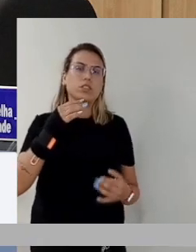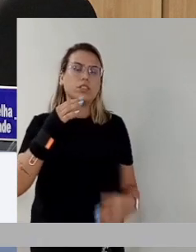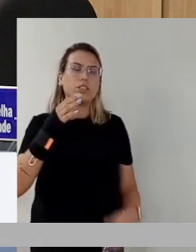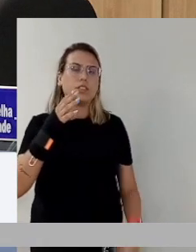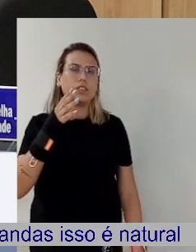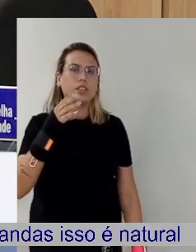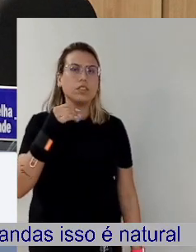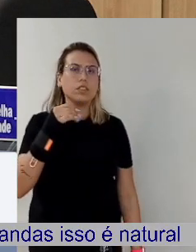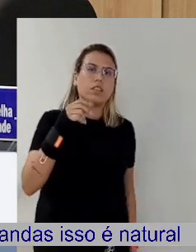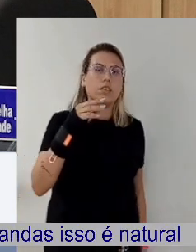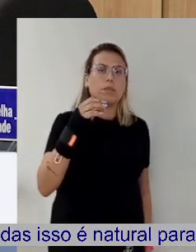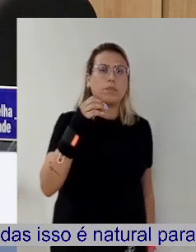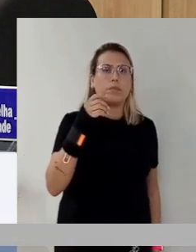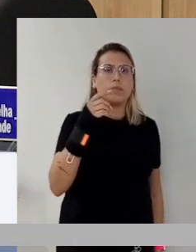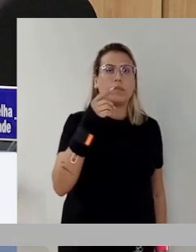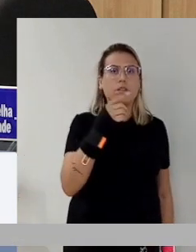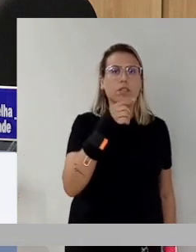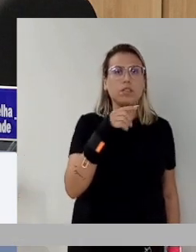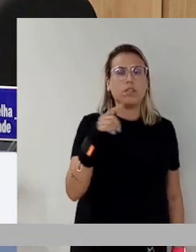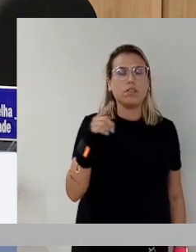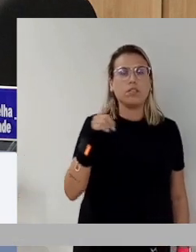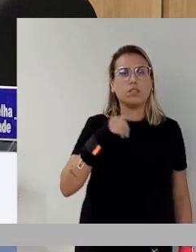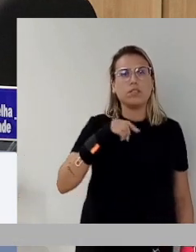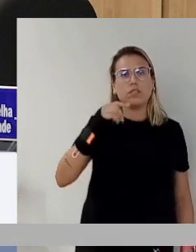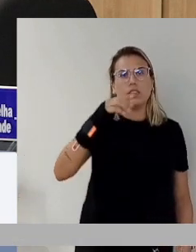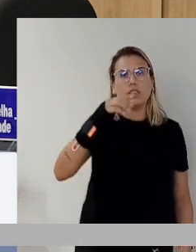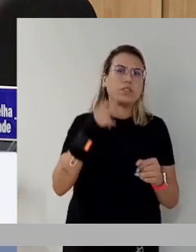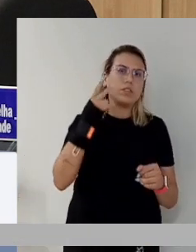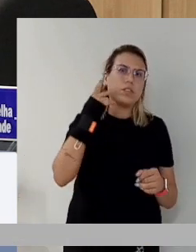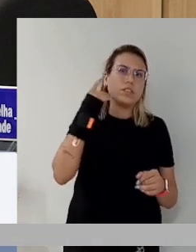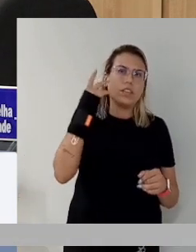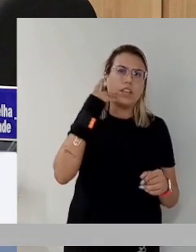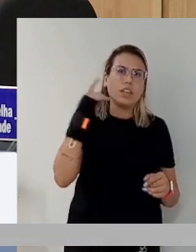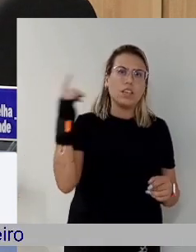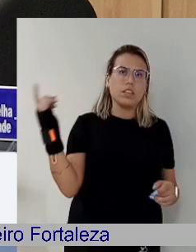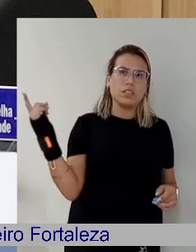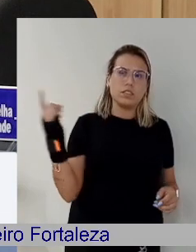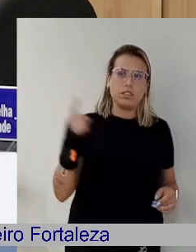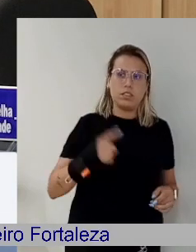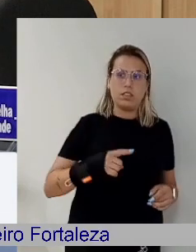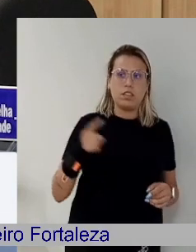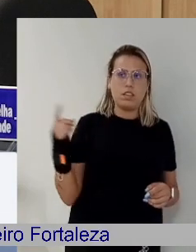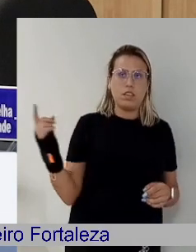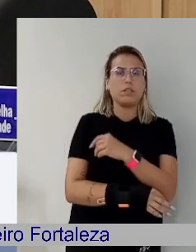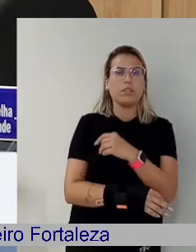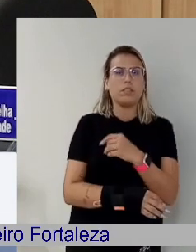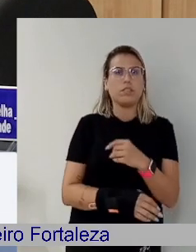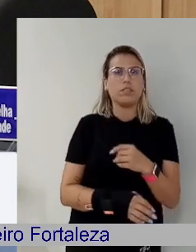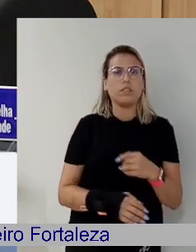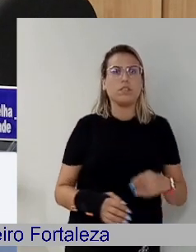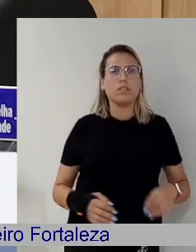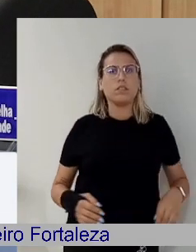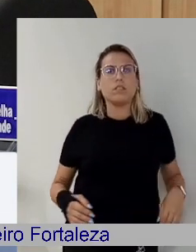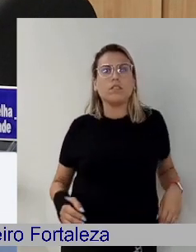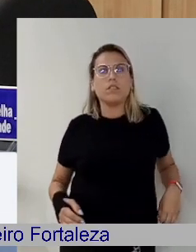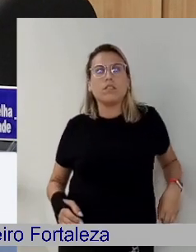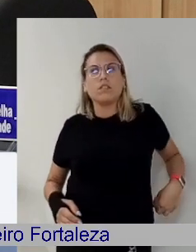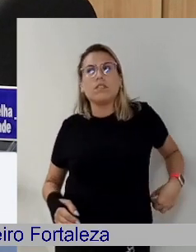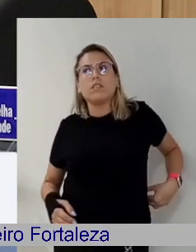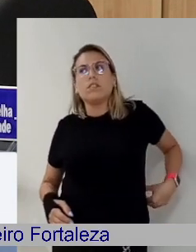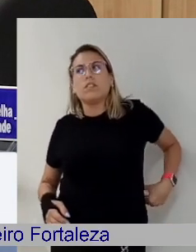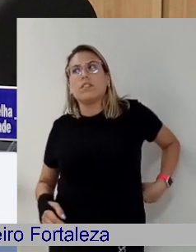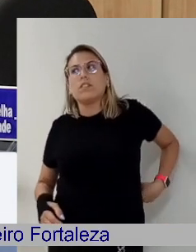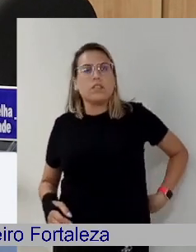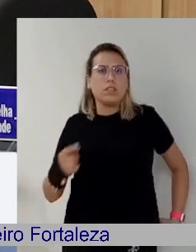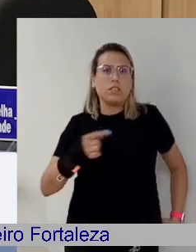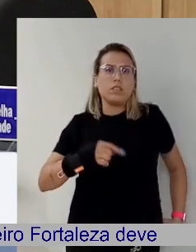natural para quem faz esse trabalho Fortaleza tabuleiro eh acredito que a que as